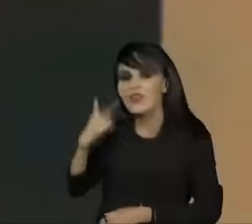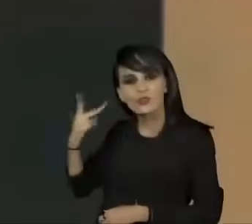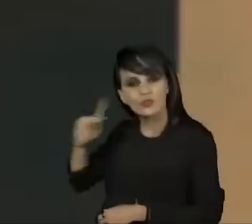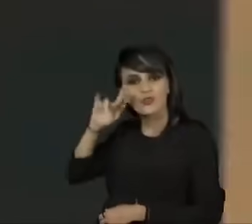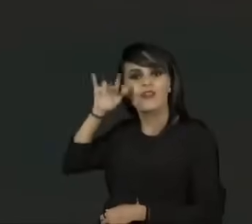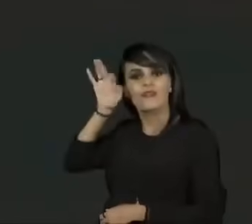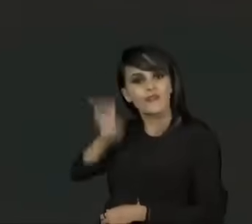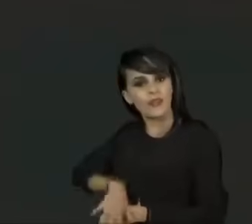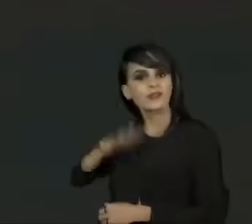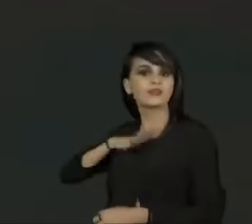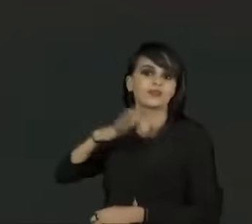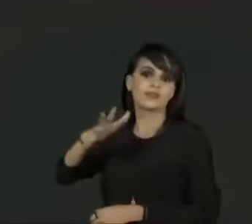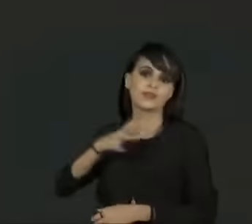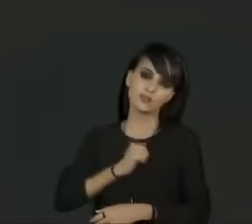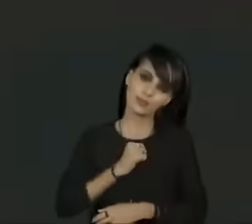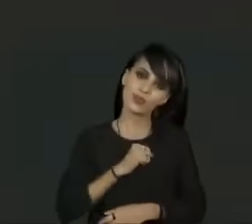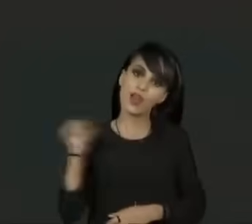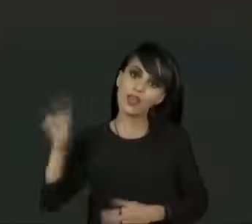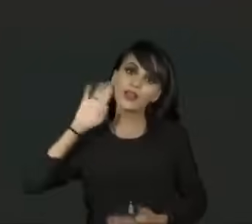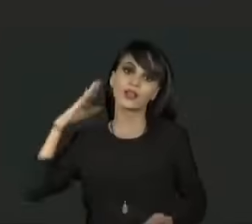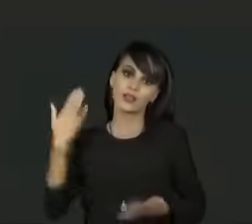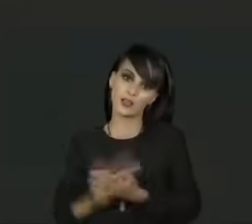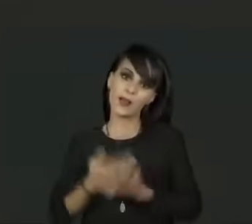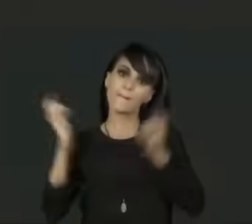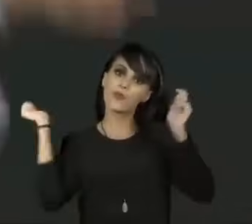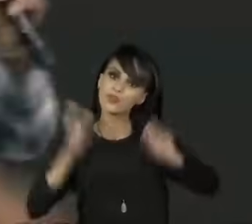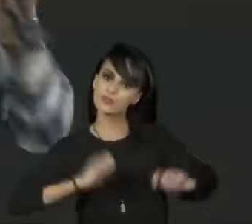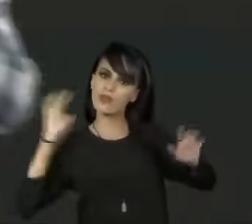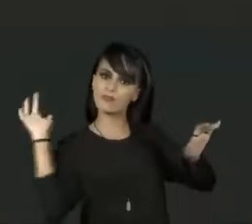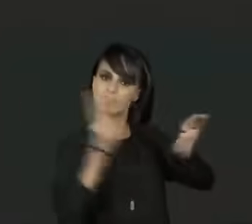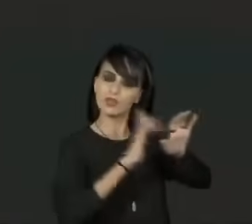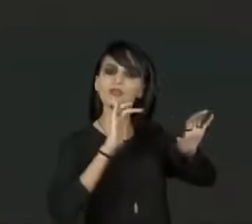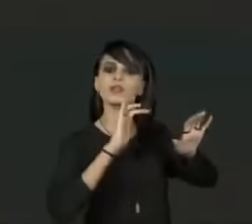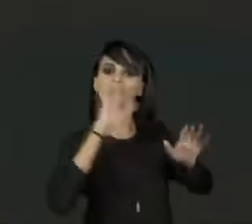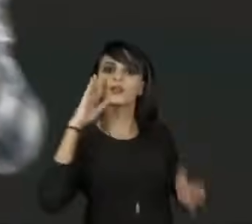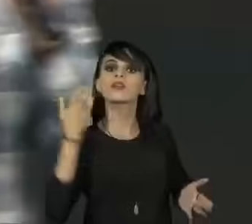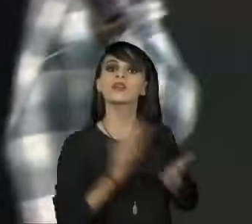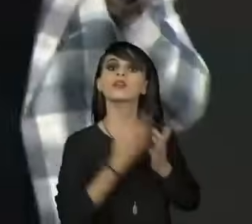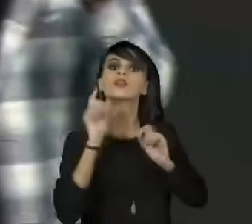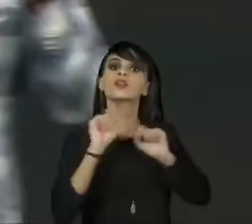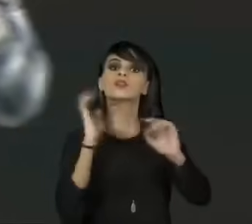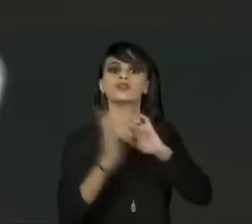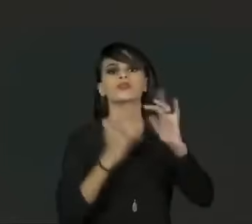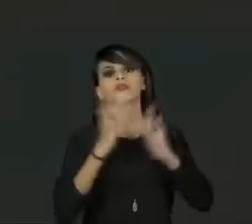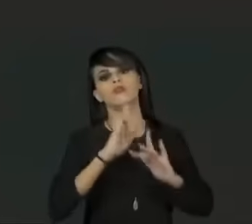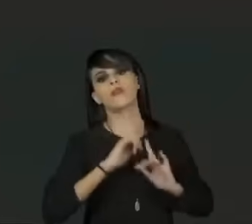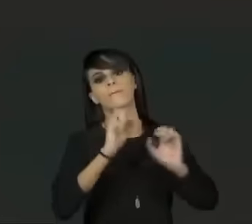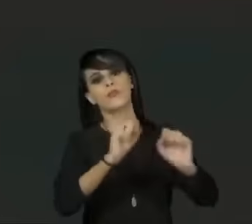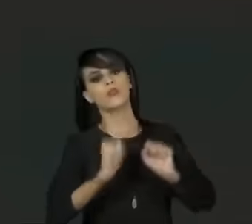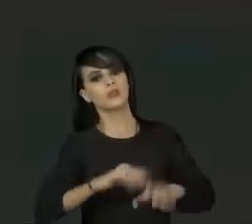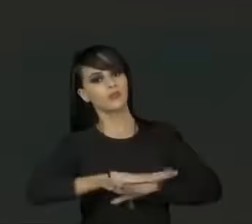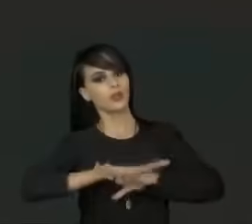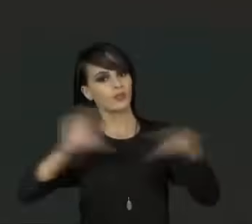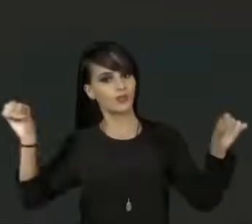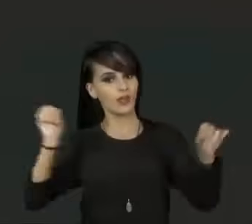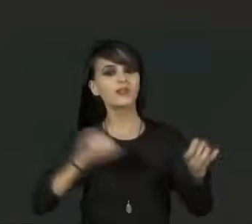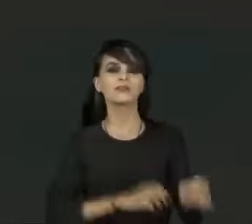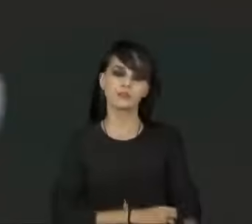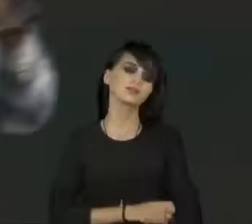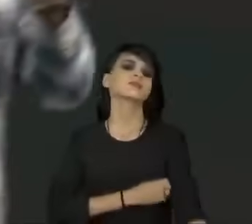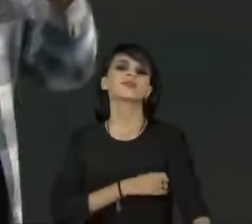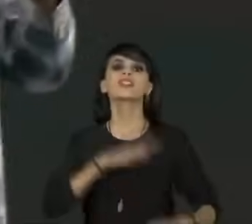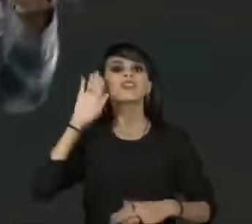Tua Fé Te Salvou ela creu na sua possibilidade e Creu que Jesus tinha poder para curá-la